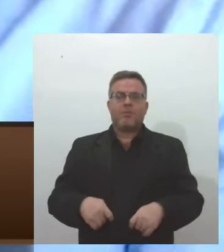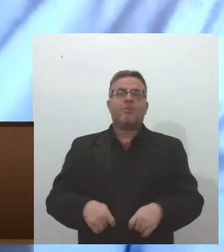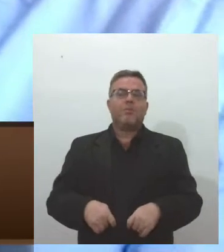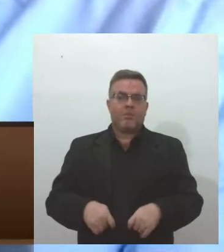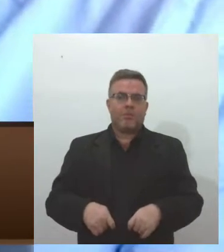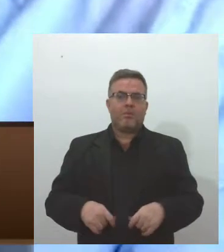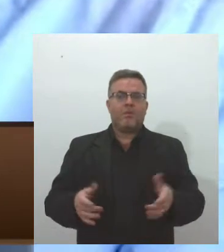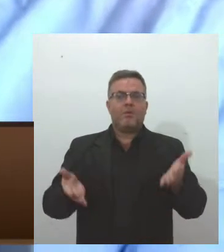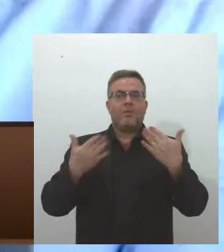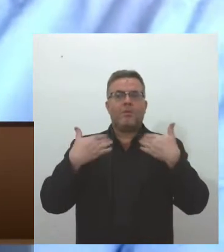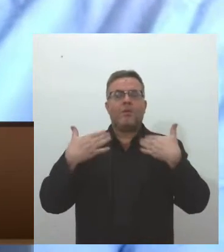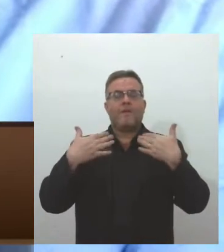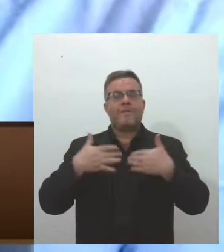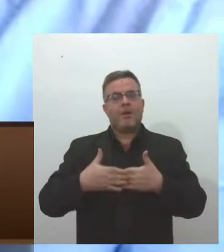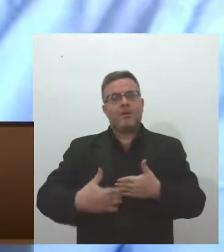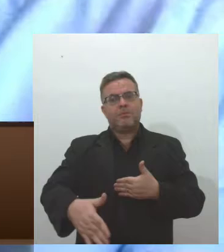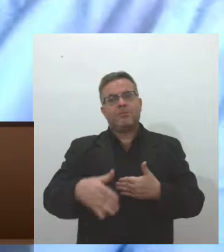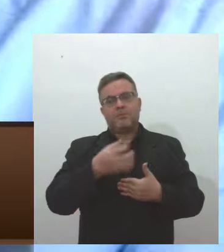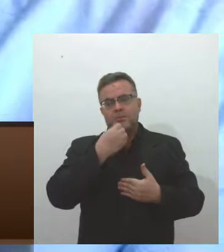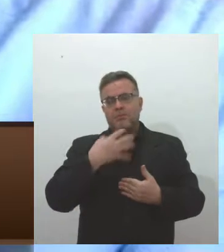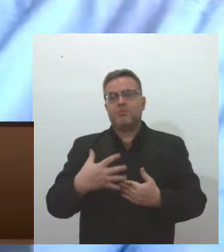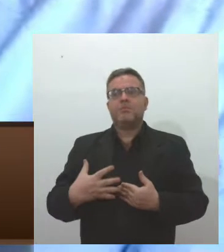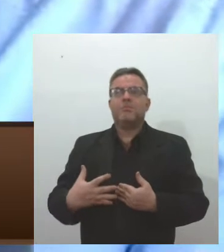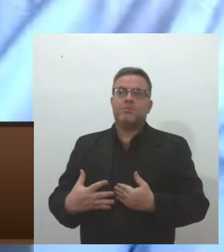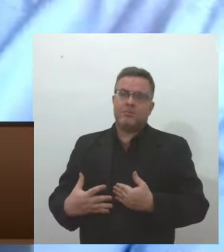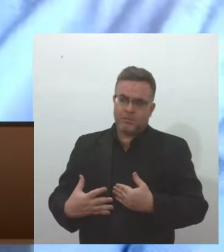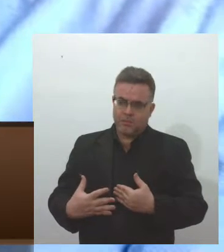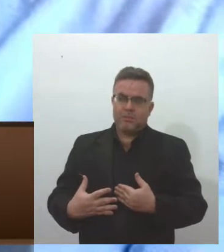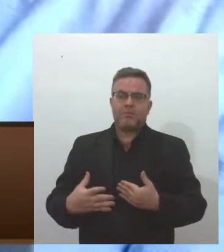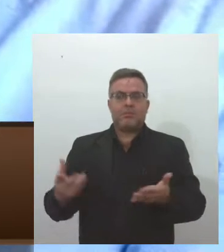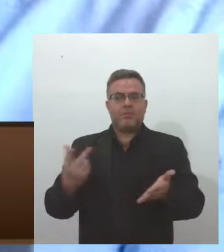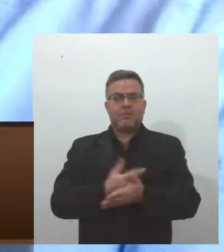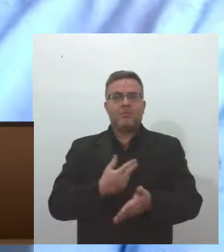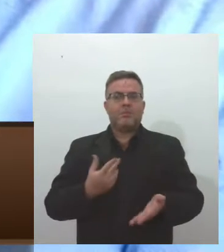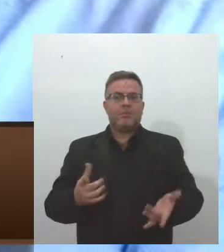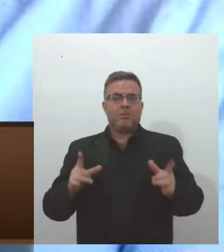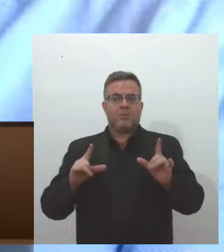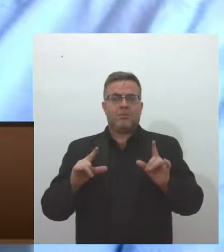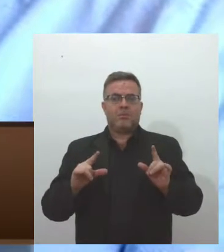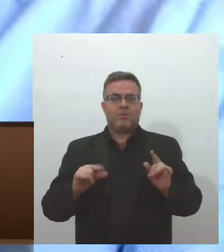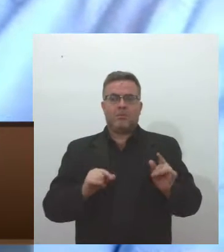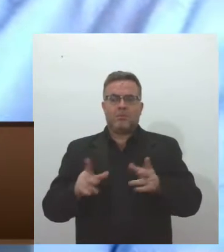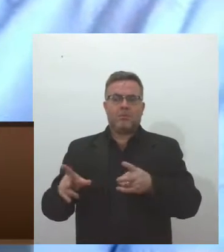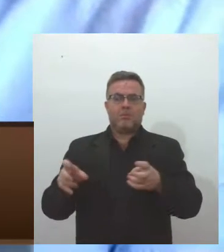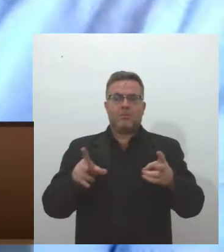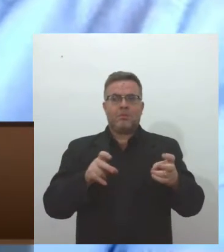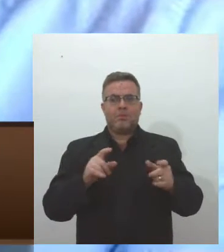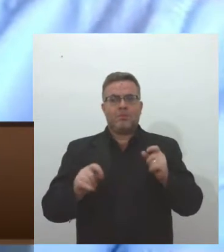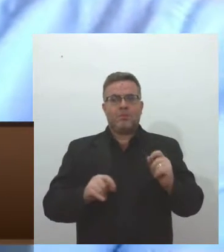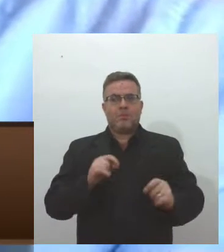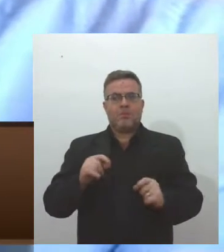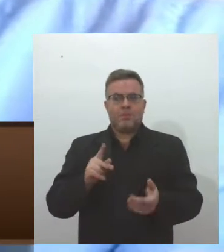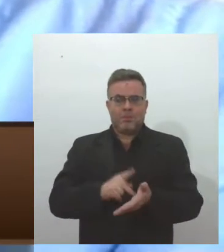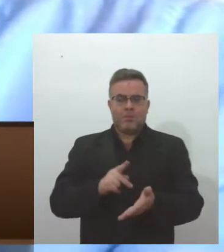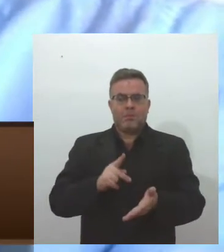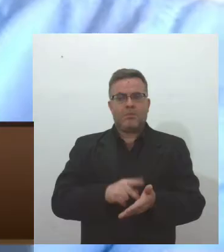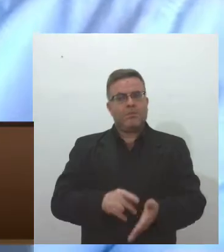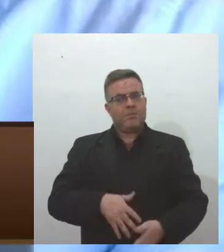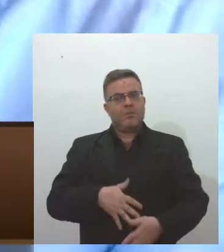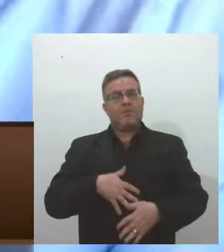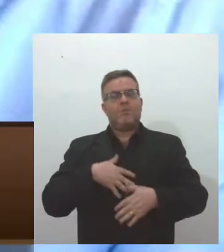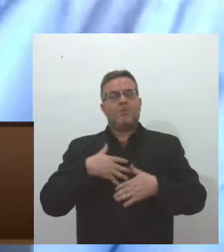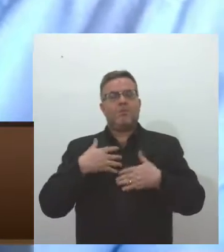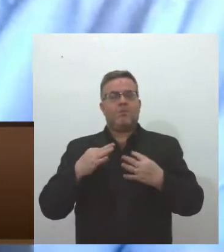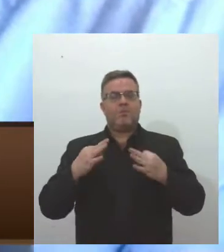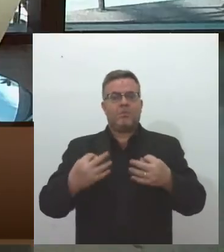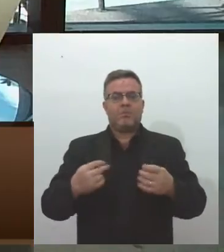tudo continuar assim, né, com esses índices diminutos da doença, a gente vai ter um verão bastante satisfatório para o segmento do